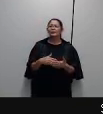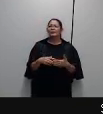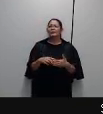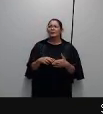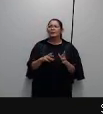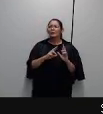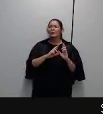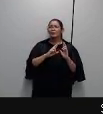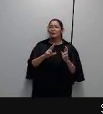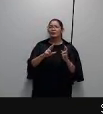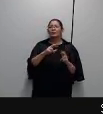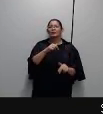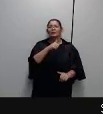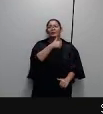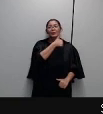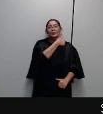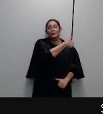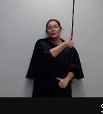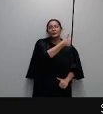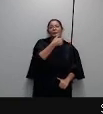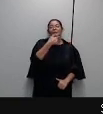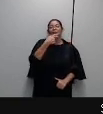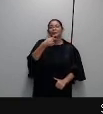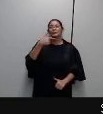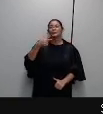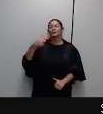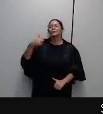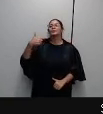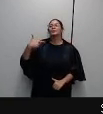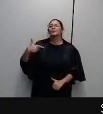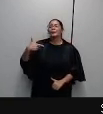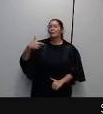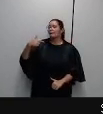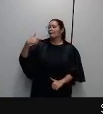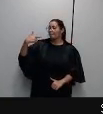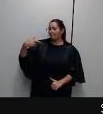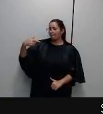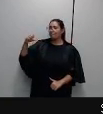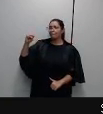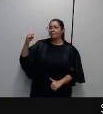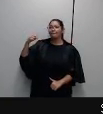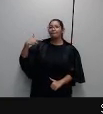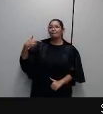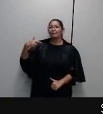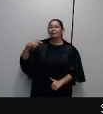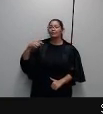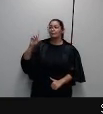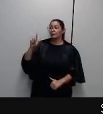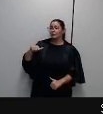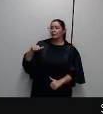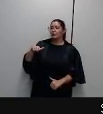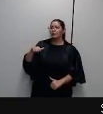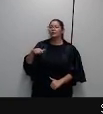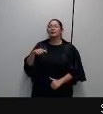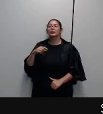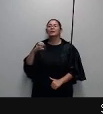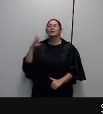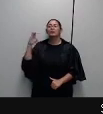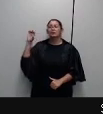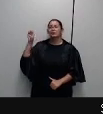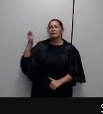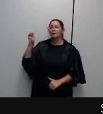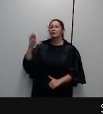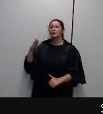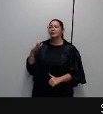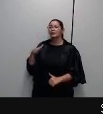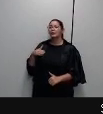milhão 772 1787 do Ceará processo da relatoria do